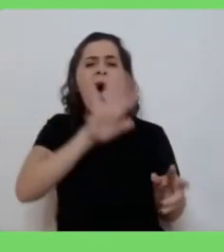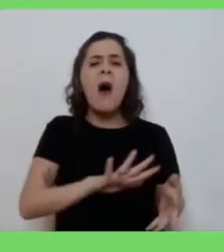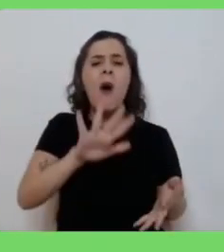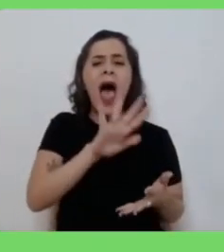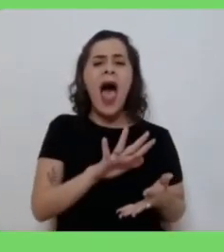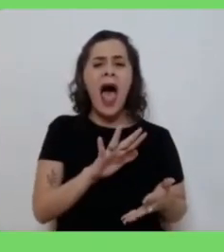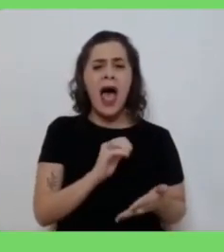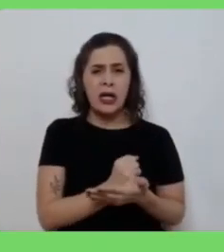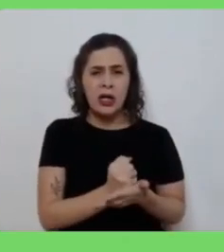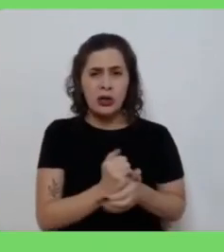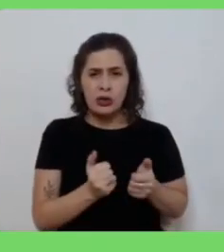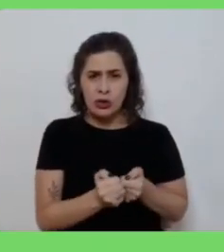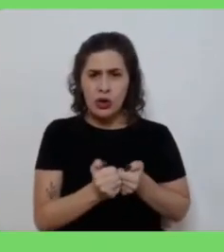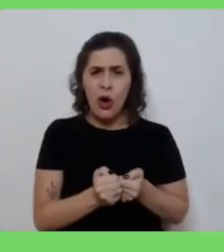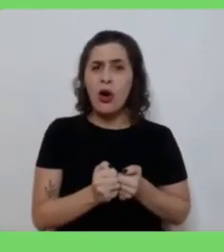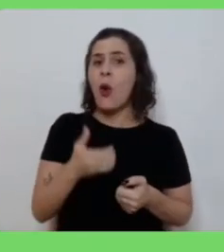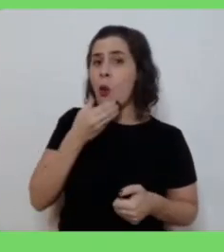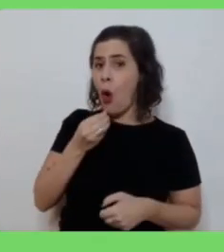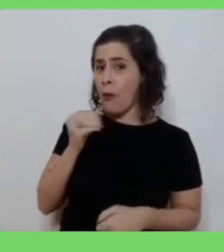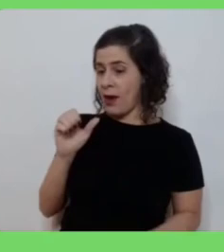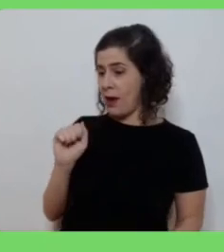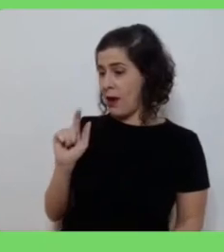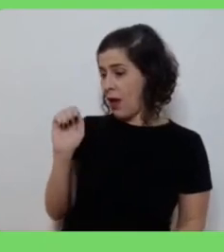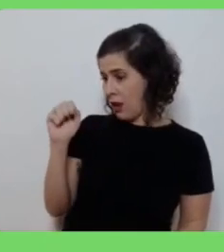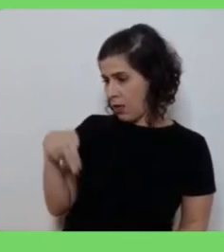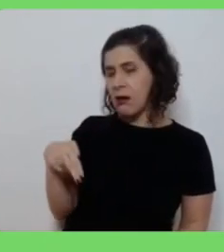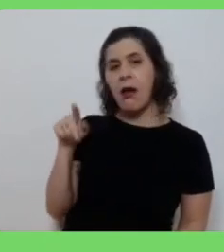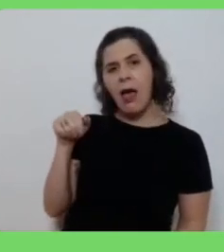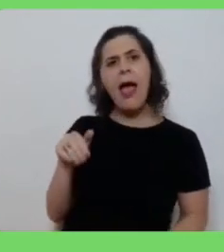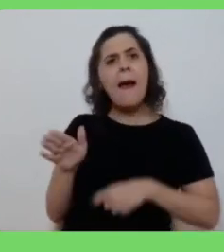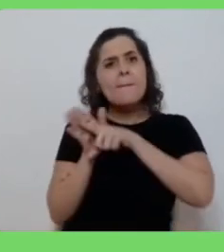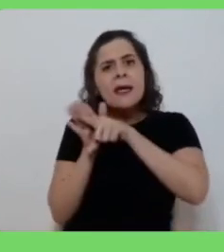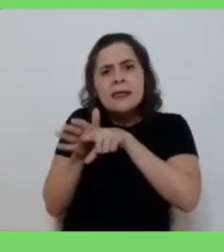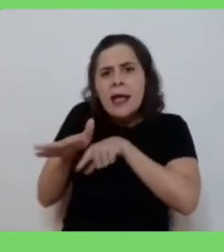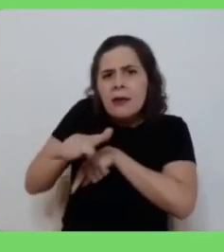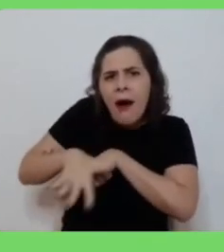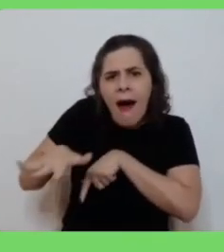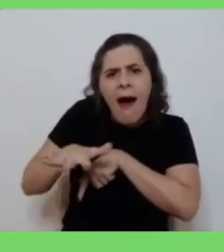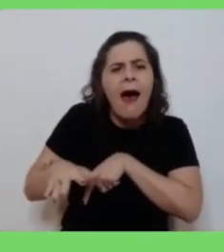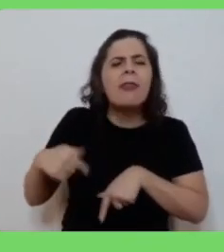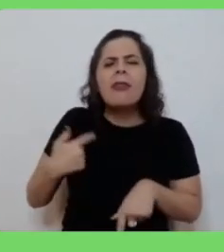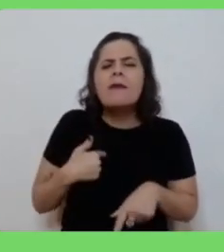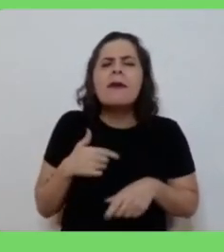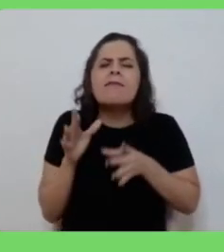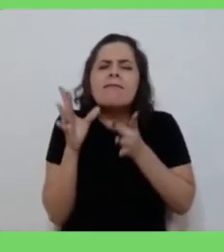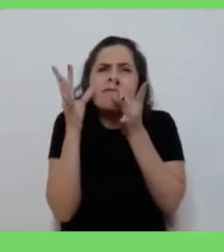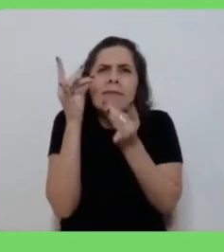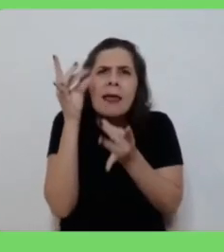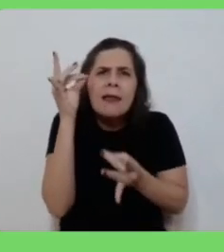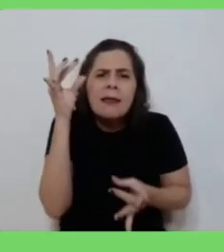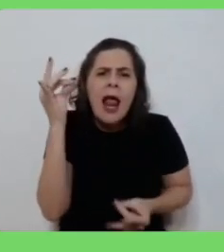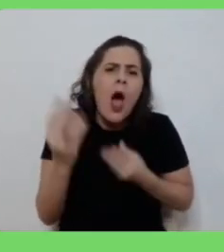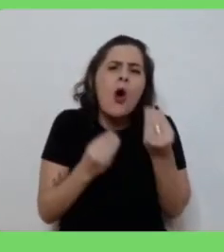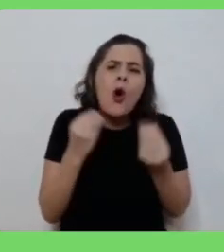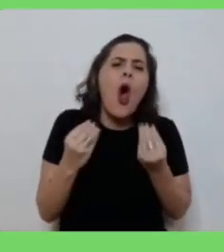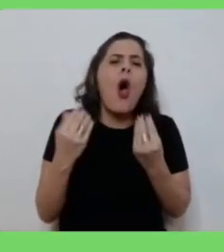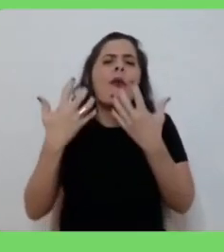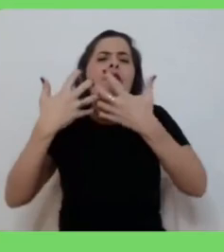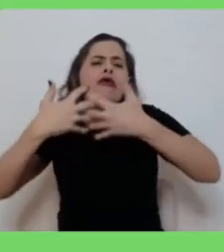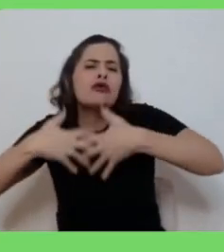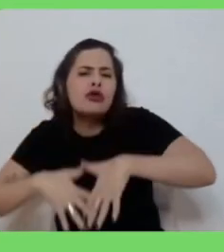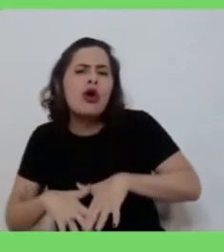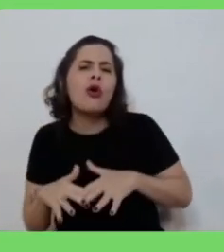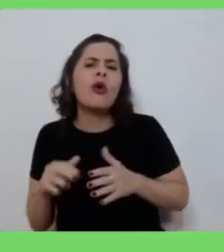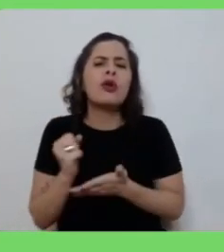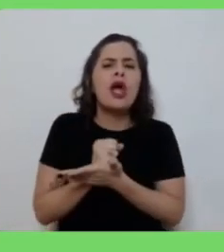Dr Alan Richard é pesquisador desse cenário e a gente vai desmar um pouco como é que funciona eh os